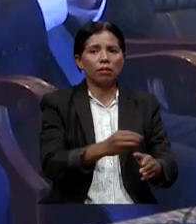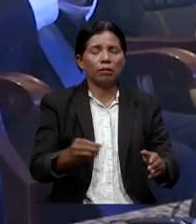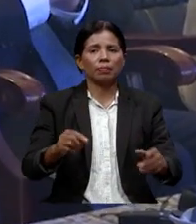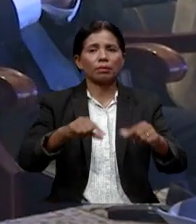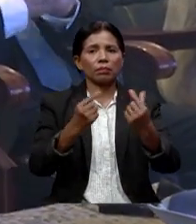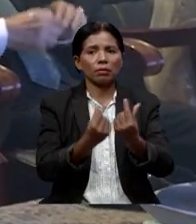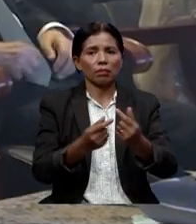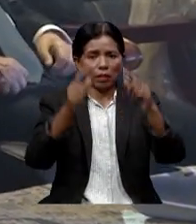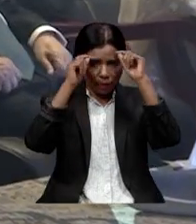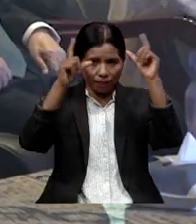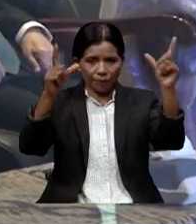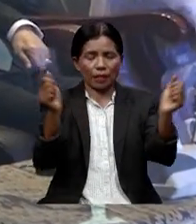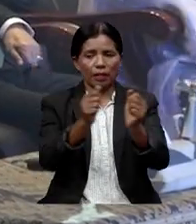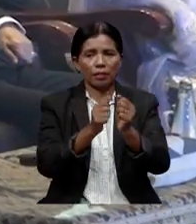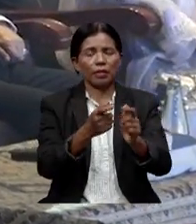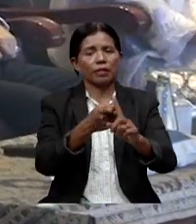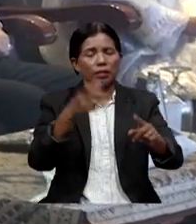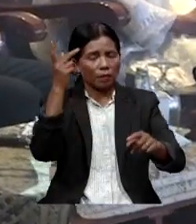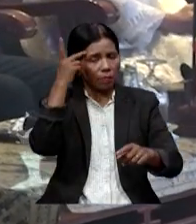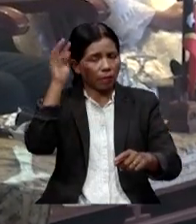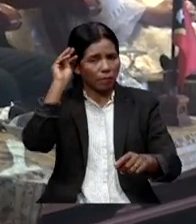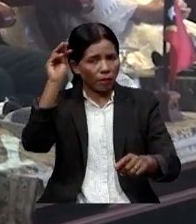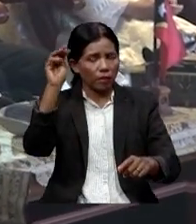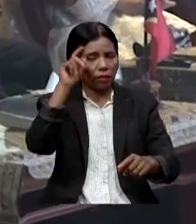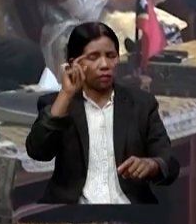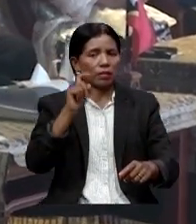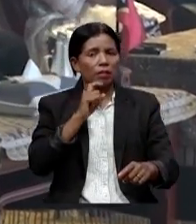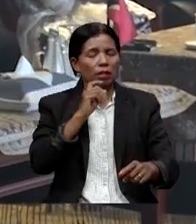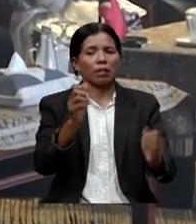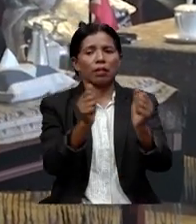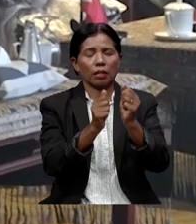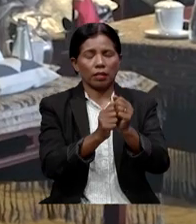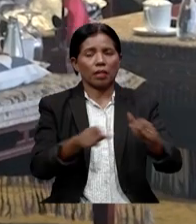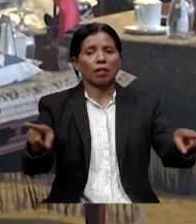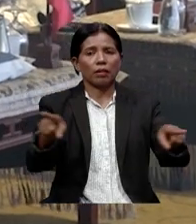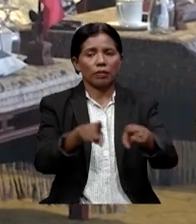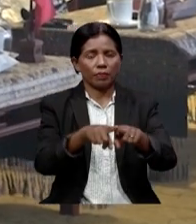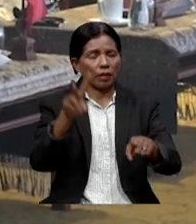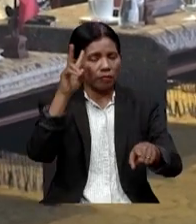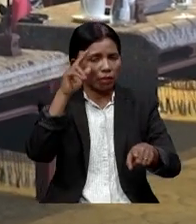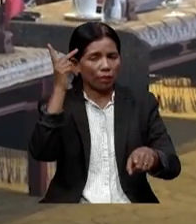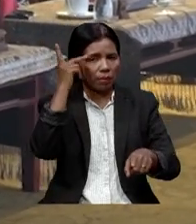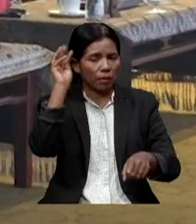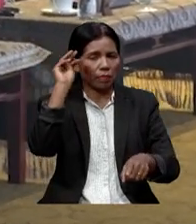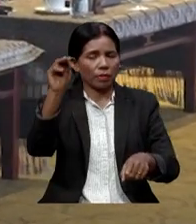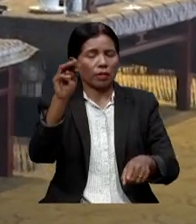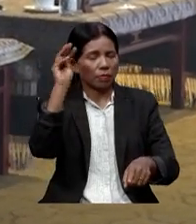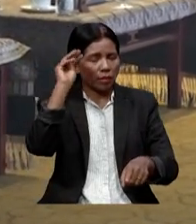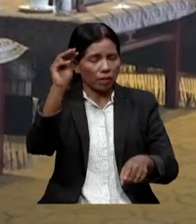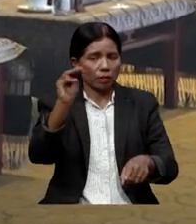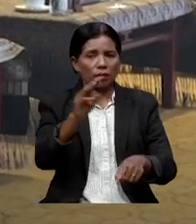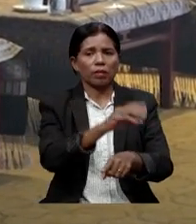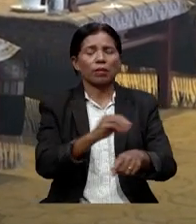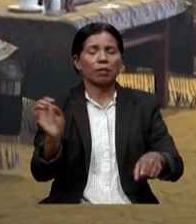delegação Timor-Leste, nebe acompanha o primeiro-ministro Cairala Xanana Guzmão, Macanesan, vice-primeiro-ministro, ministro